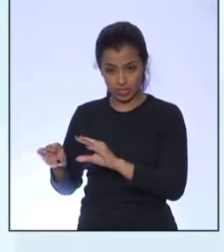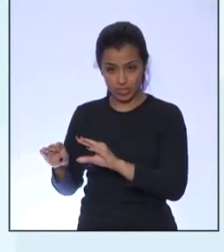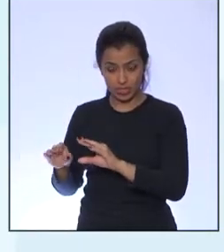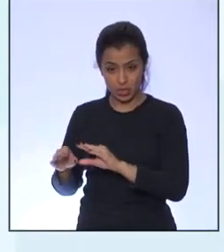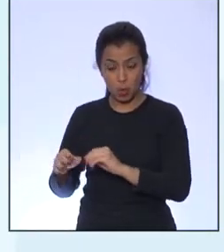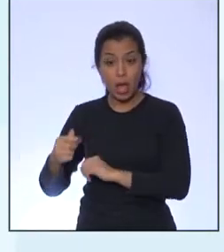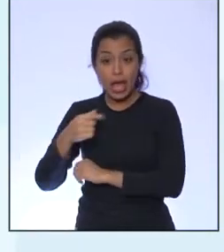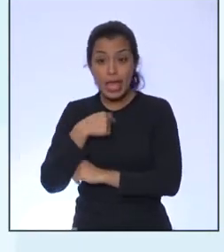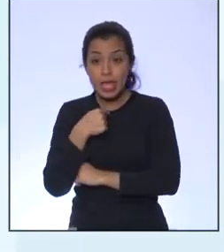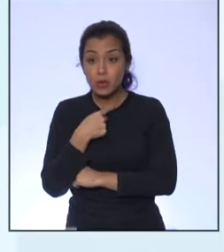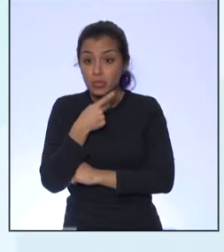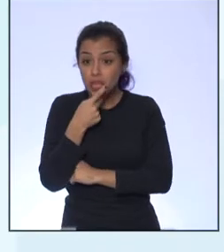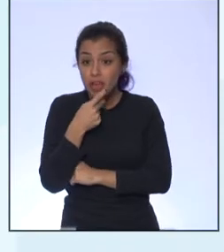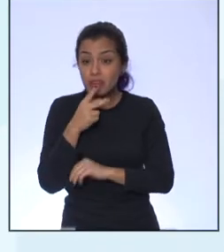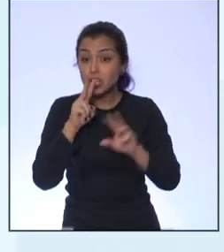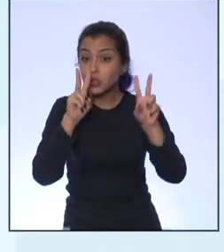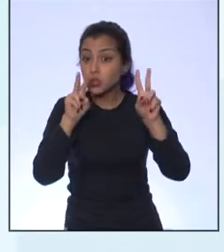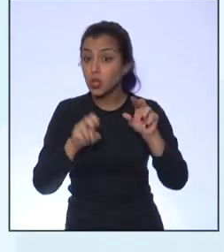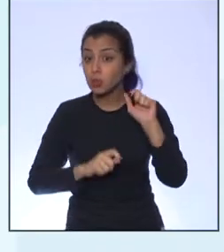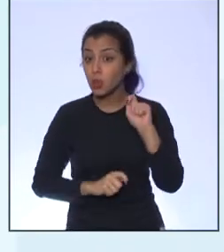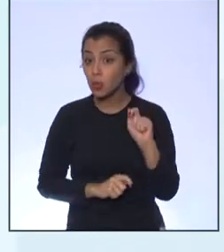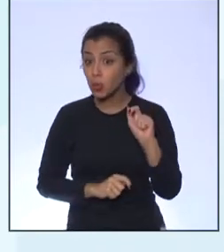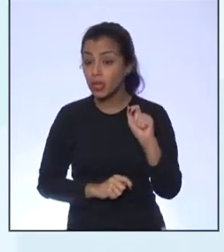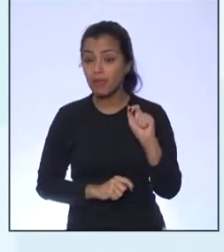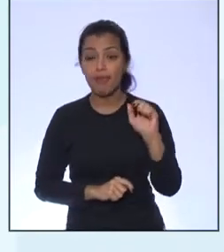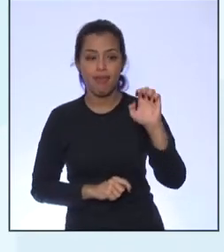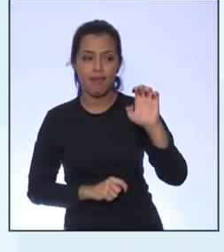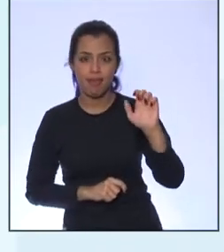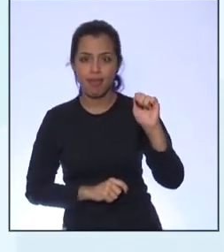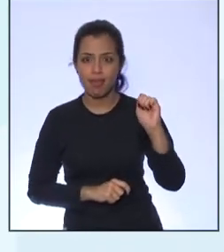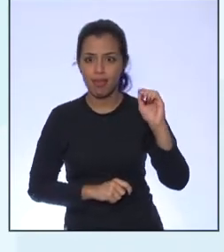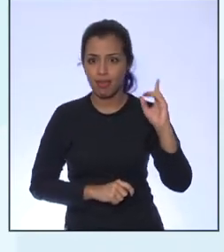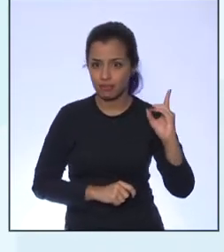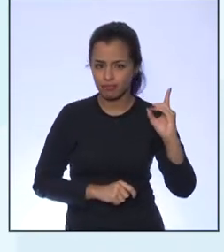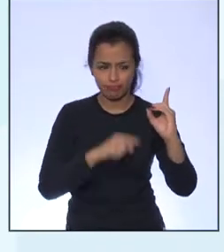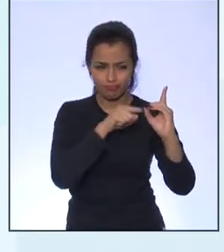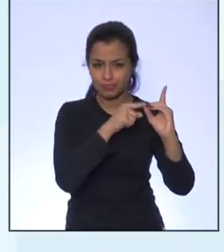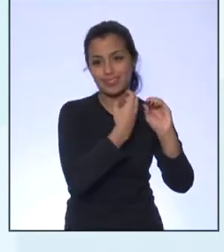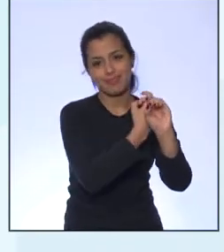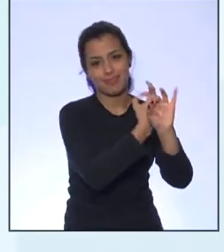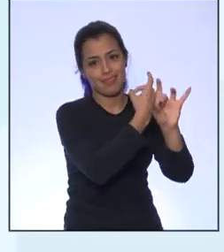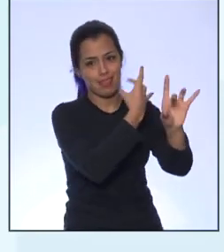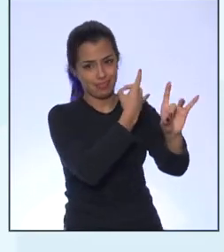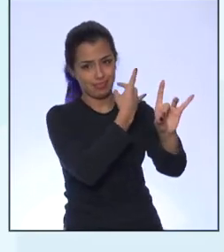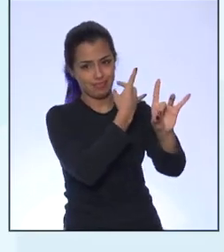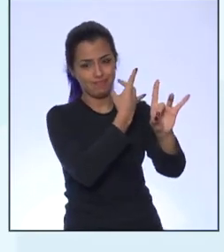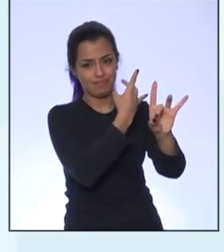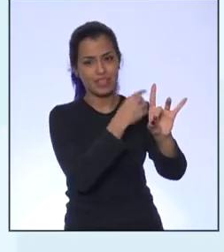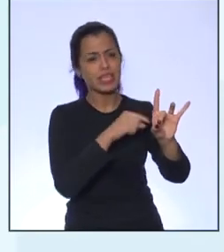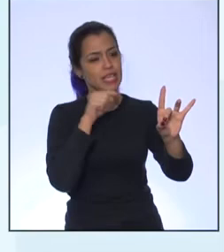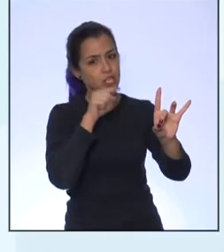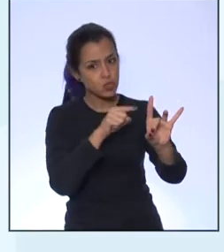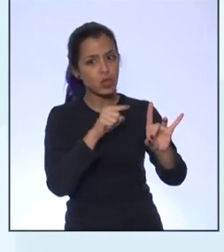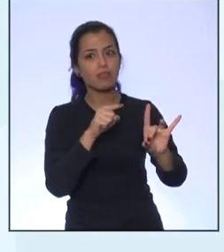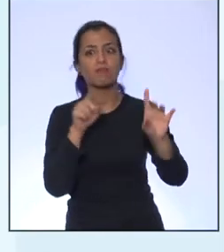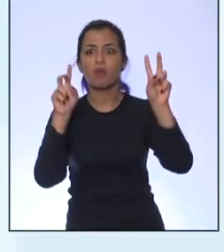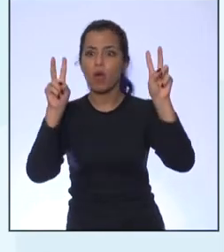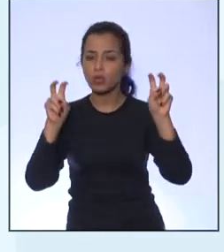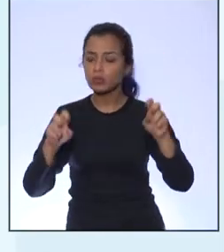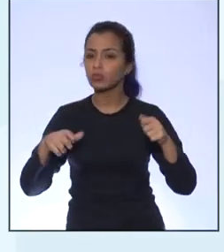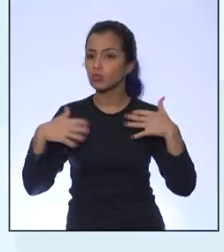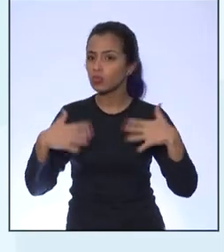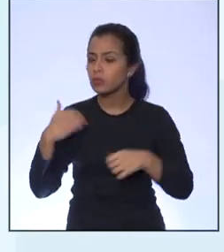diferentes setores foi a questão do EAD. Né? Isso foi um dos pontos centrais de complexidade